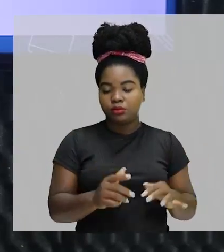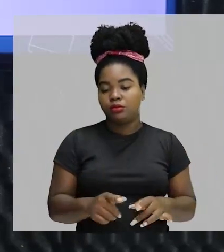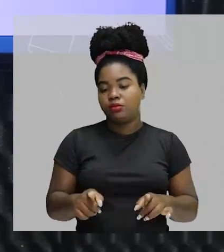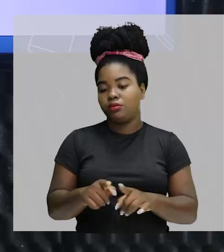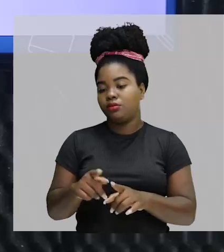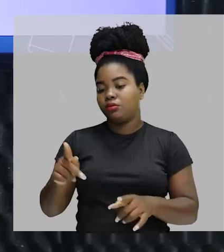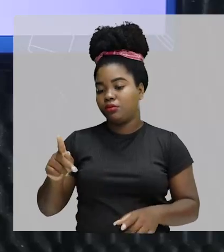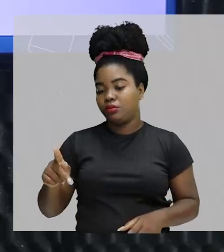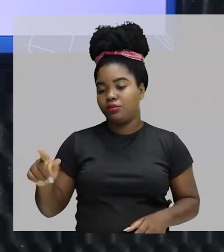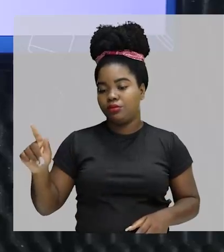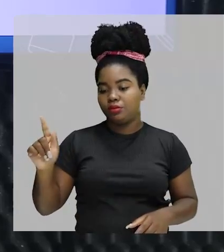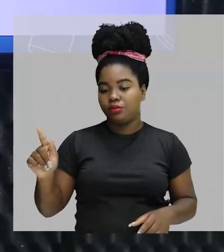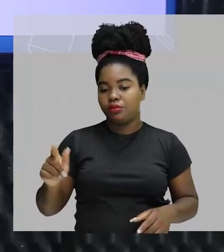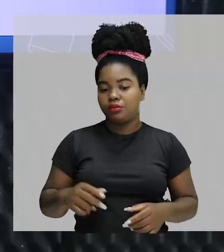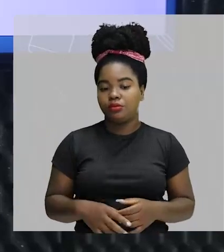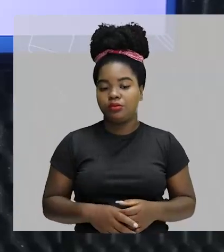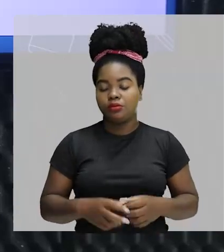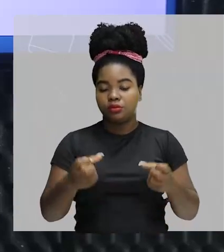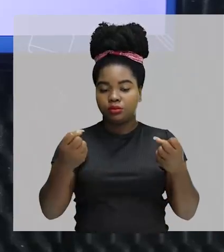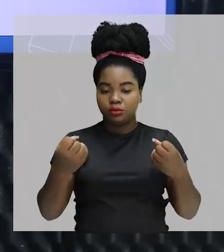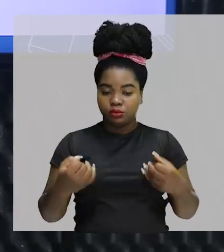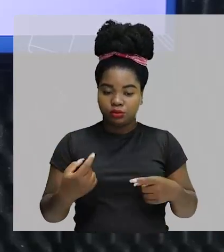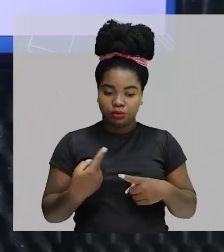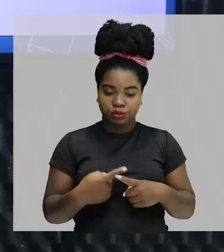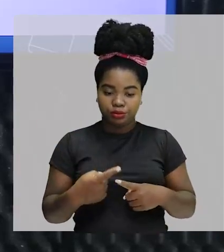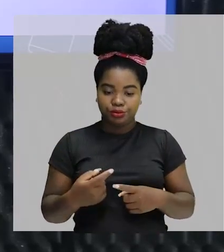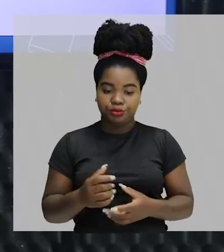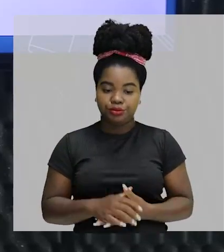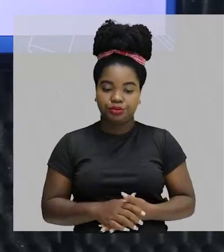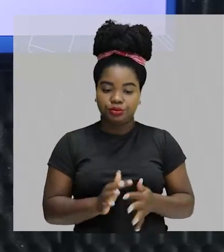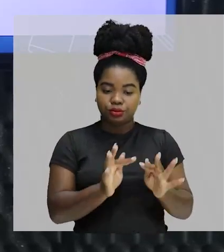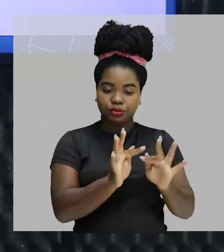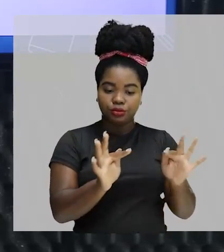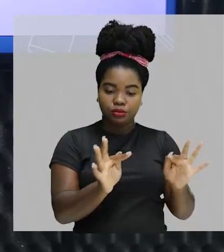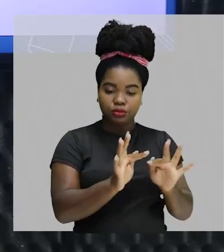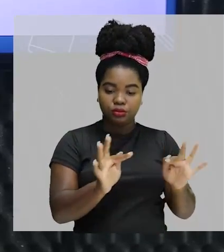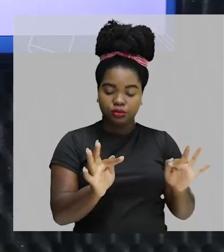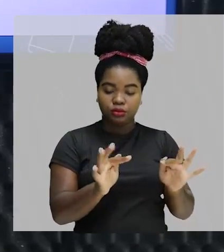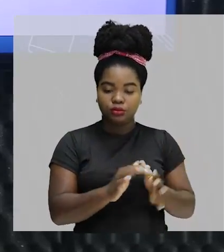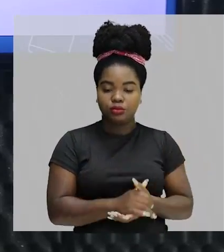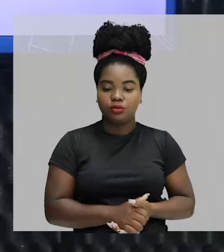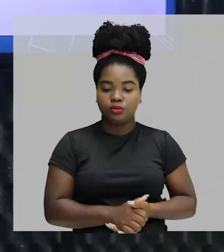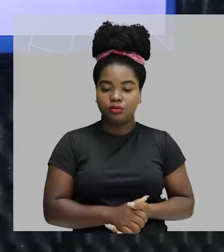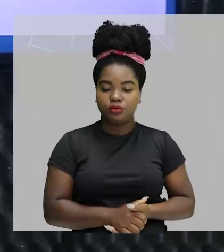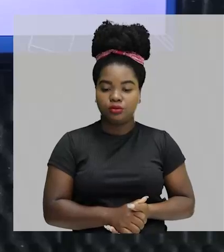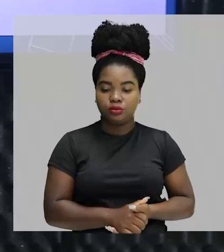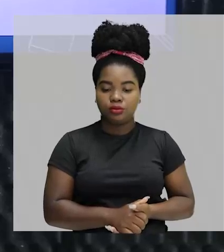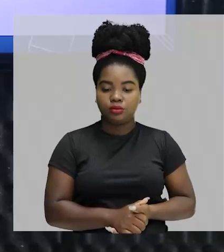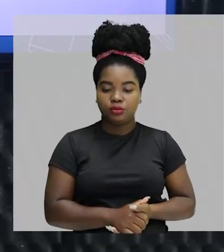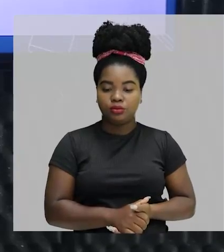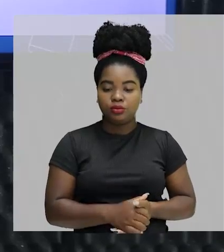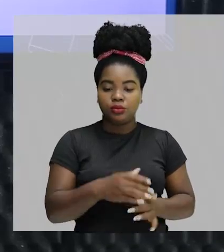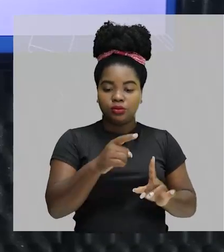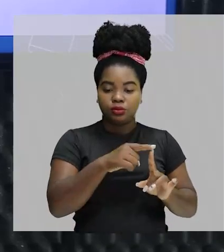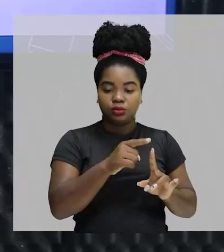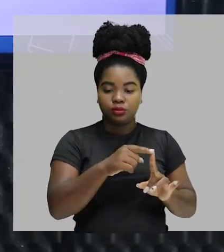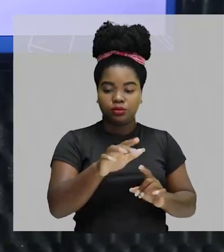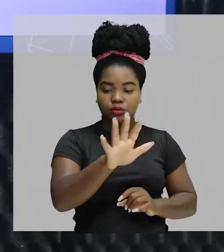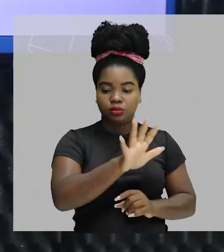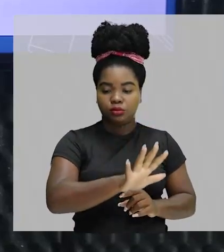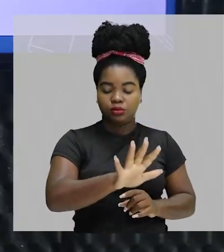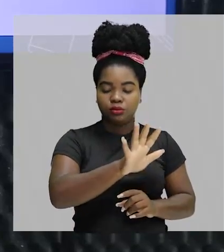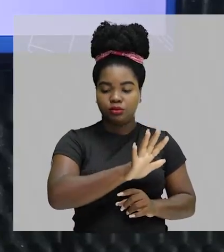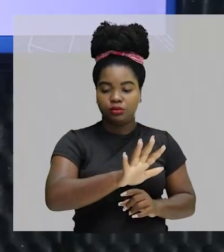a progressão geométrica. Vou te explicar por quê. Olha só. No caso da exponencial, a escrita, né, o